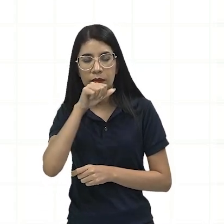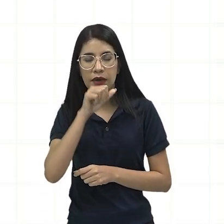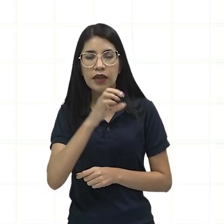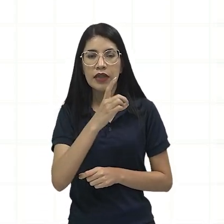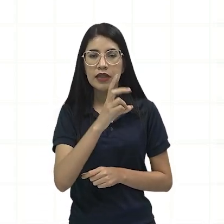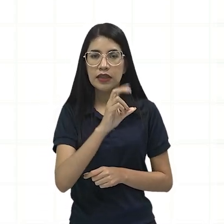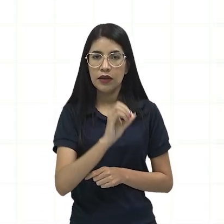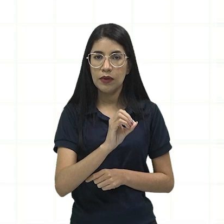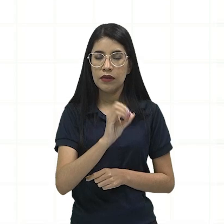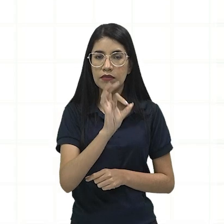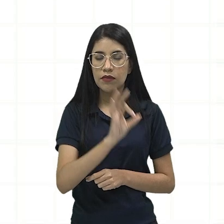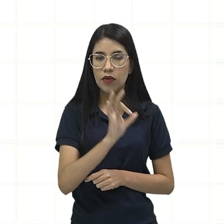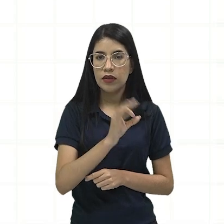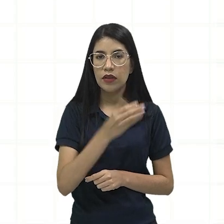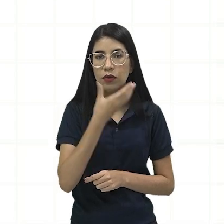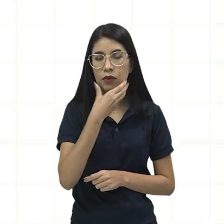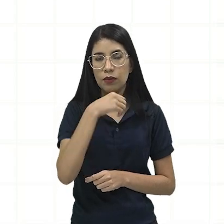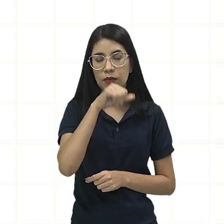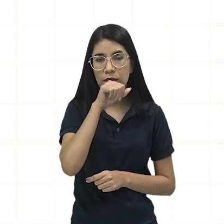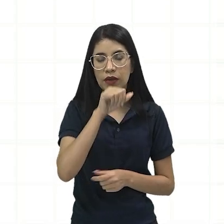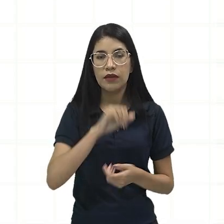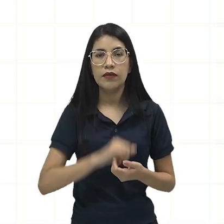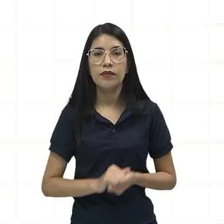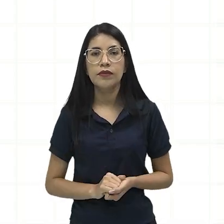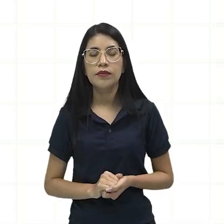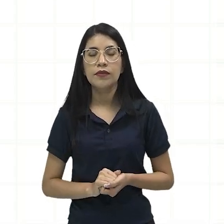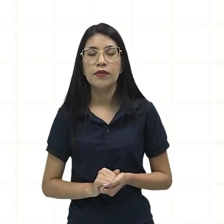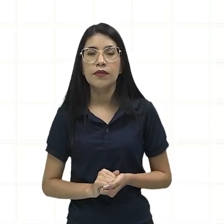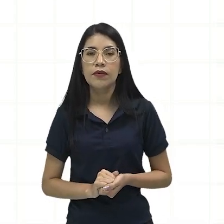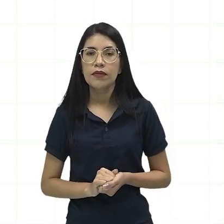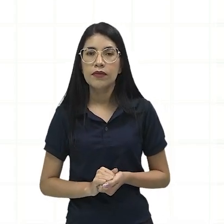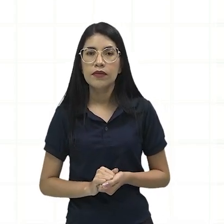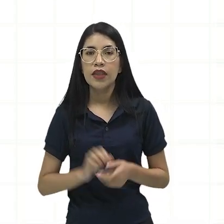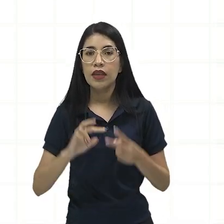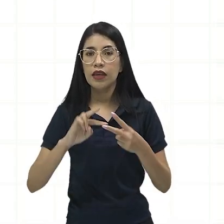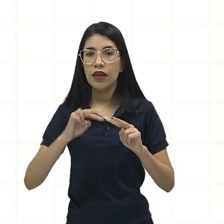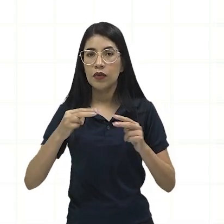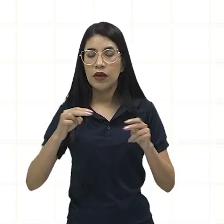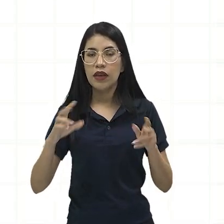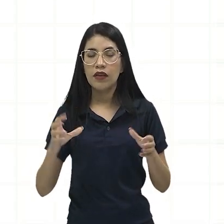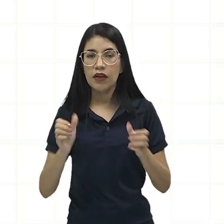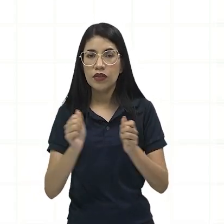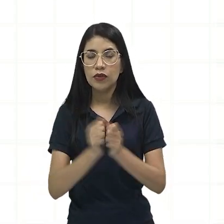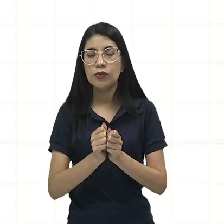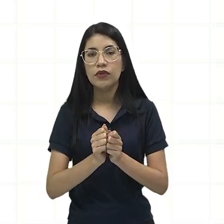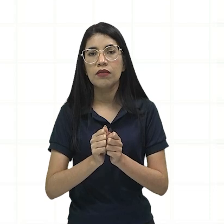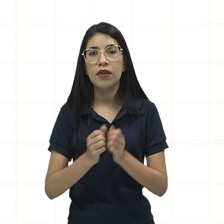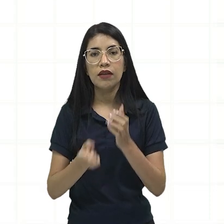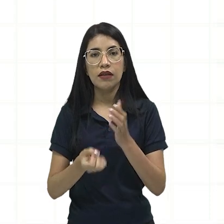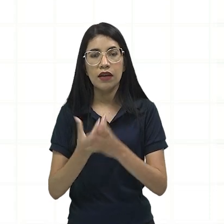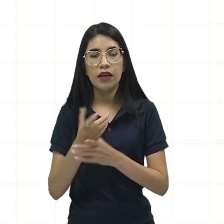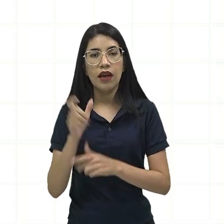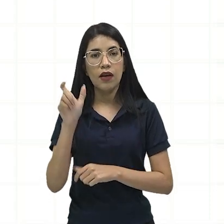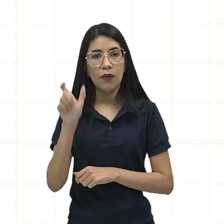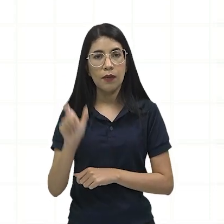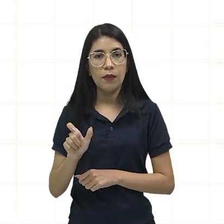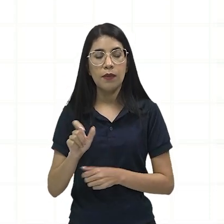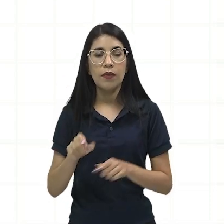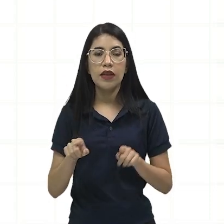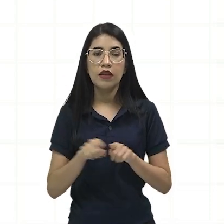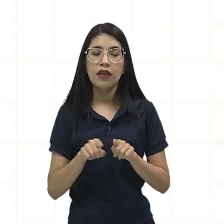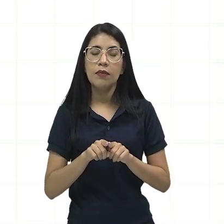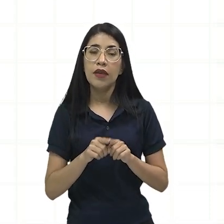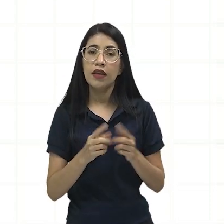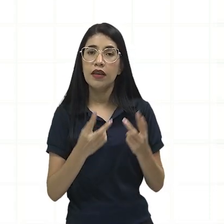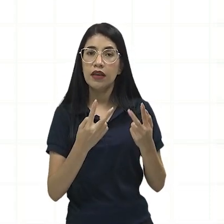dizer que o DNA 50% é materno e 50% é paterno, e para esse indivíduo vale a mesma